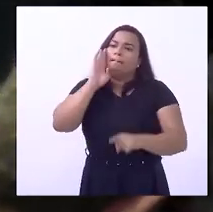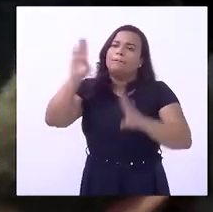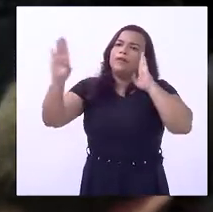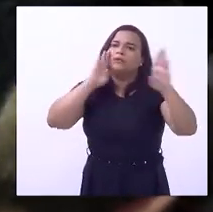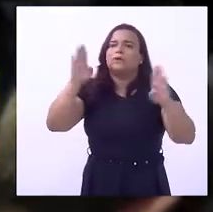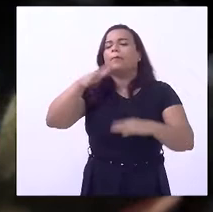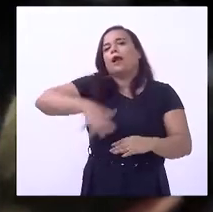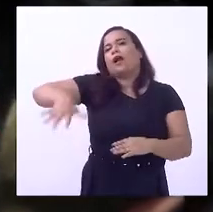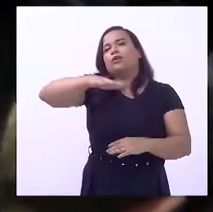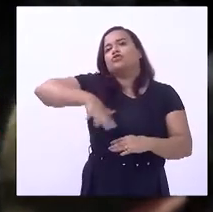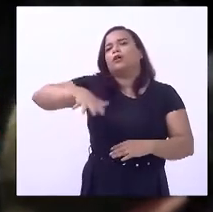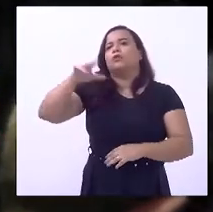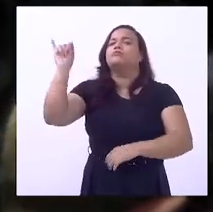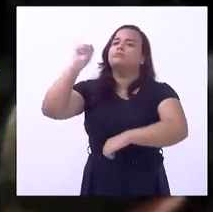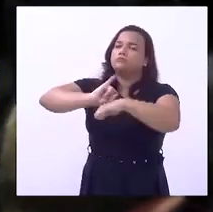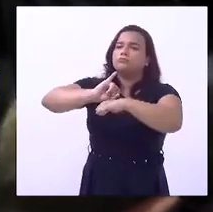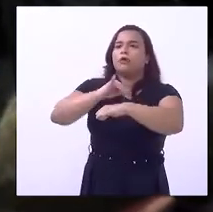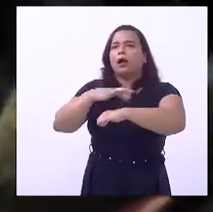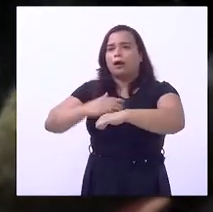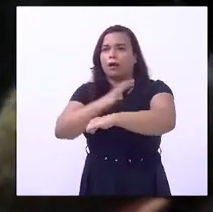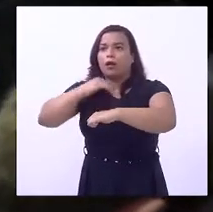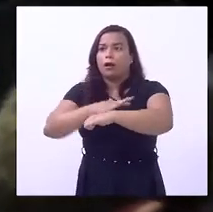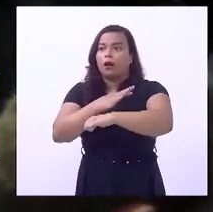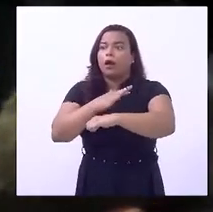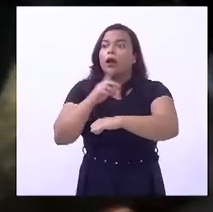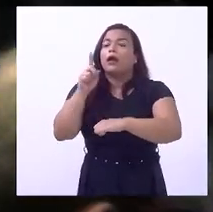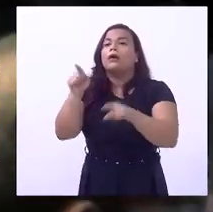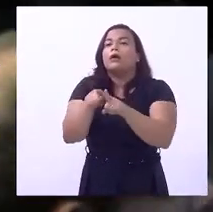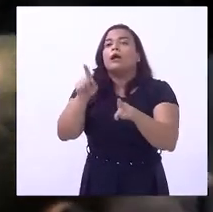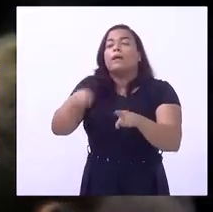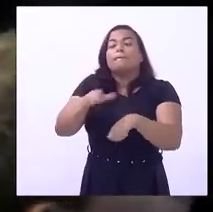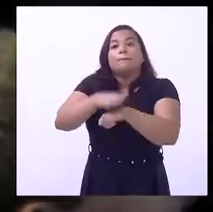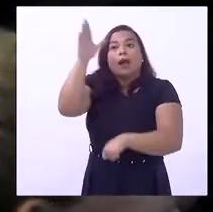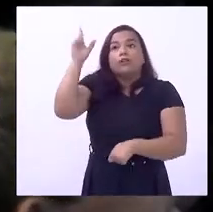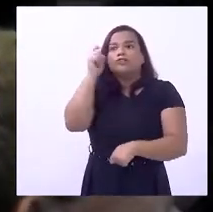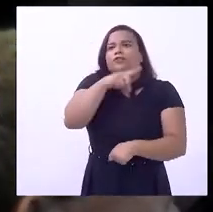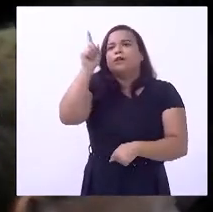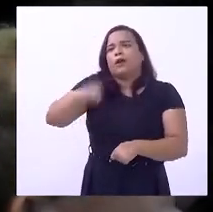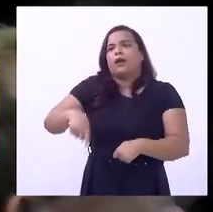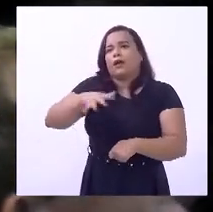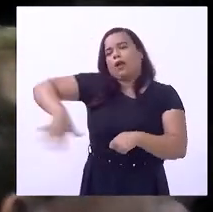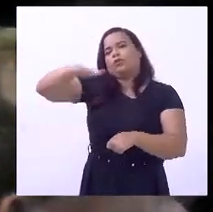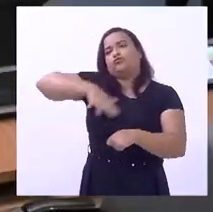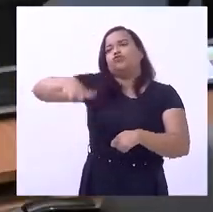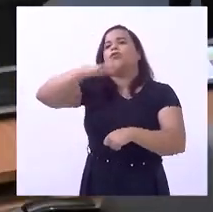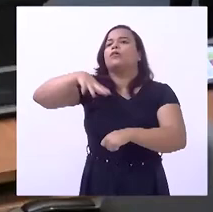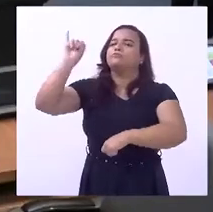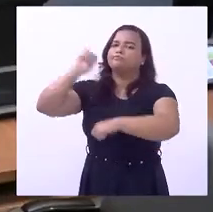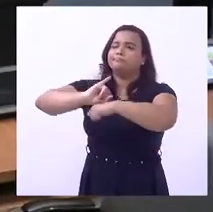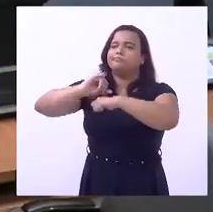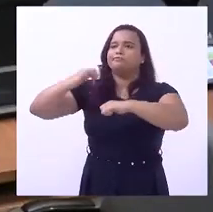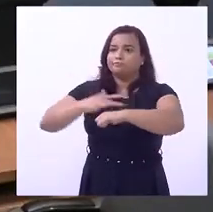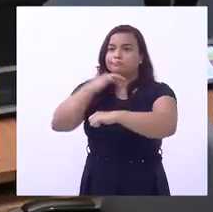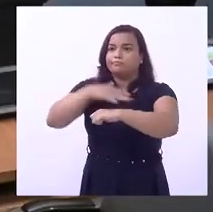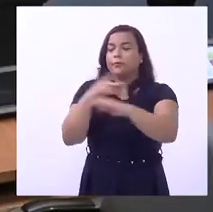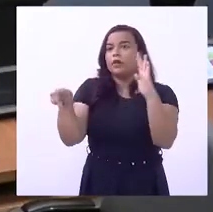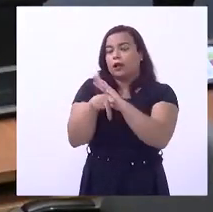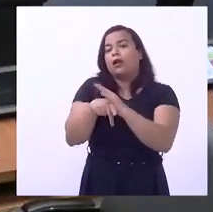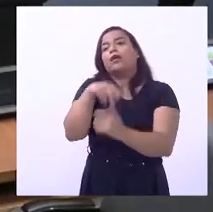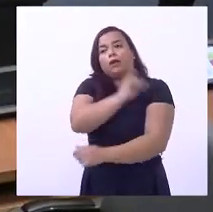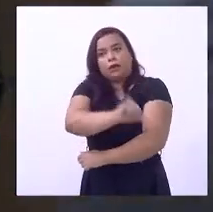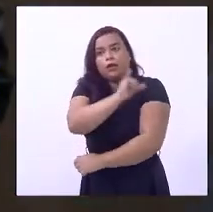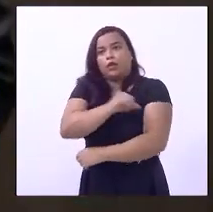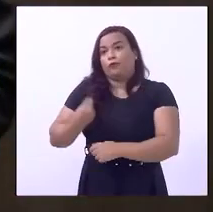regiões metropolitanas, entre elas a mais complexa do Brasil, que é a região metropolitana do Rio de Janeiro, onde vivem mais de